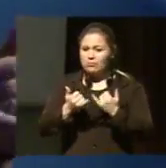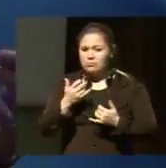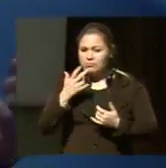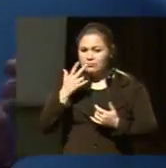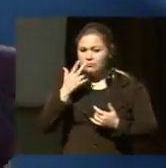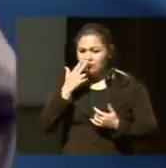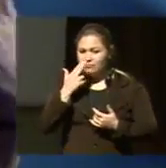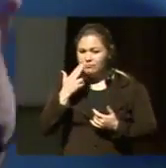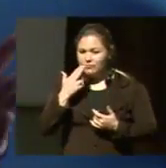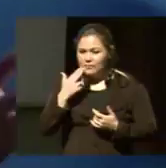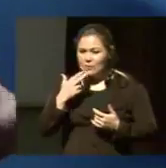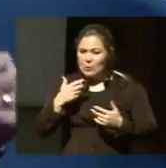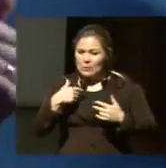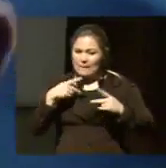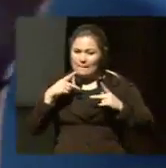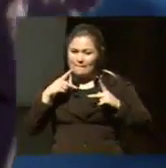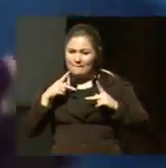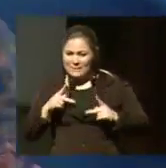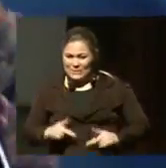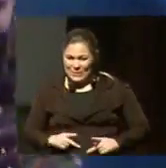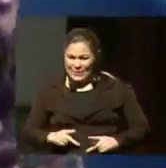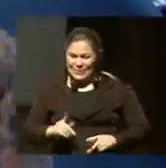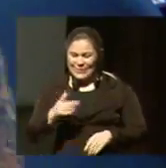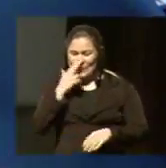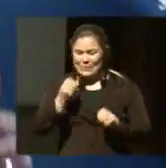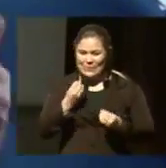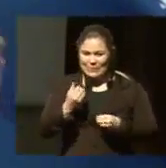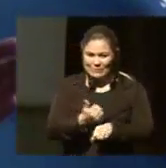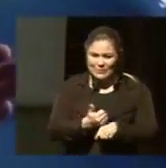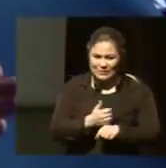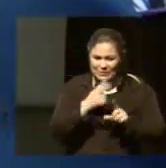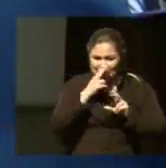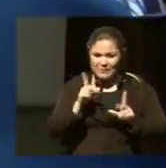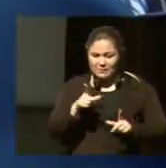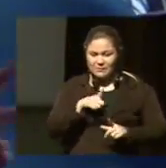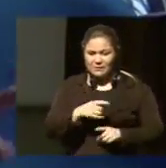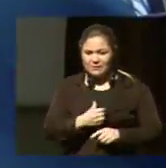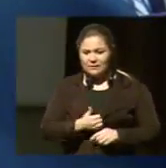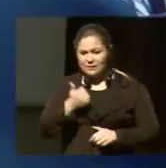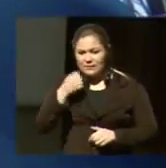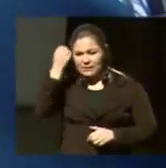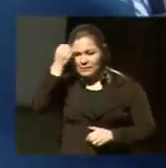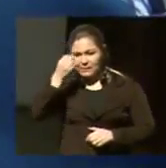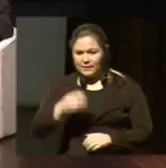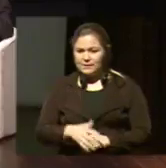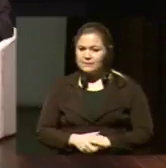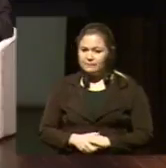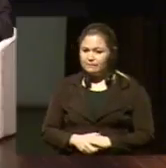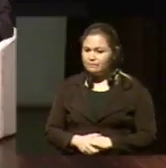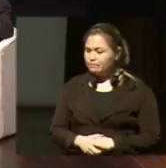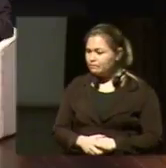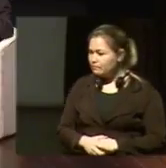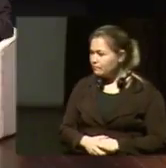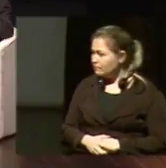como pessoa, mais que como professor, viveu essa experiência.